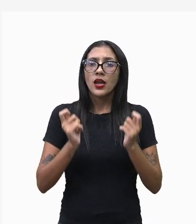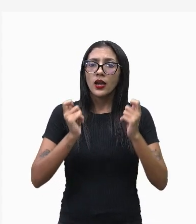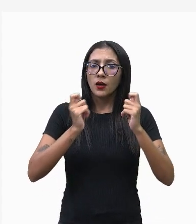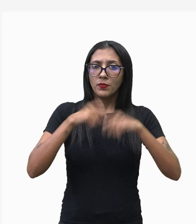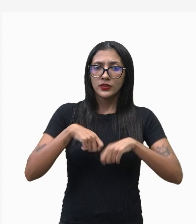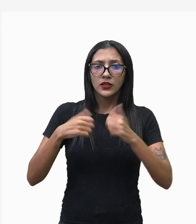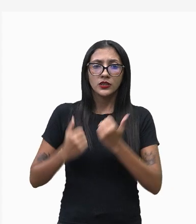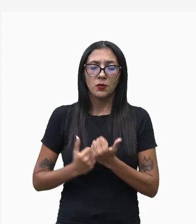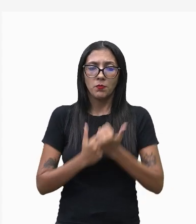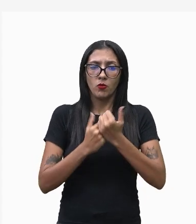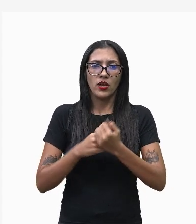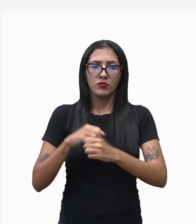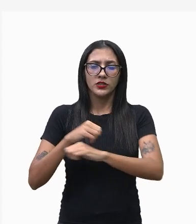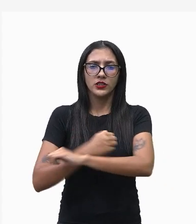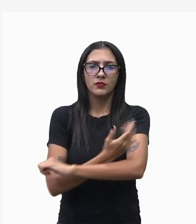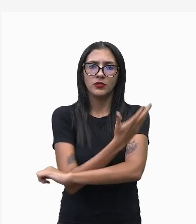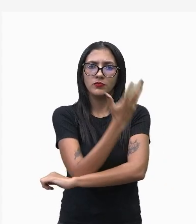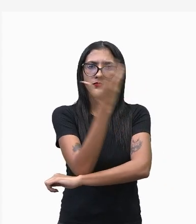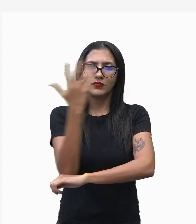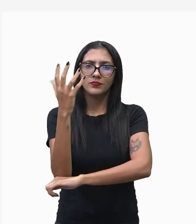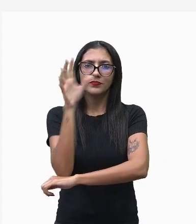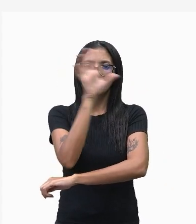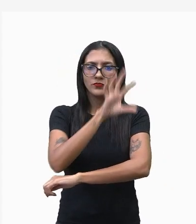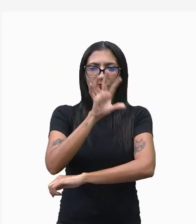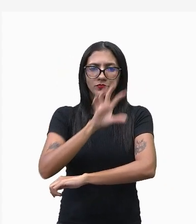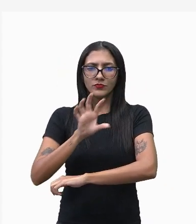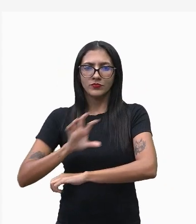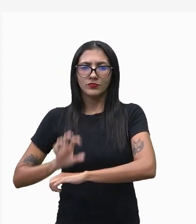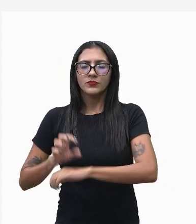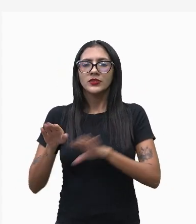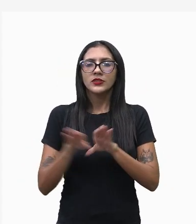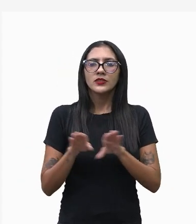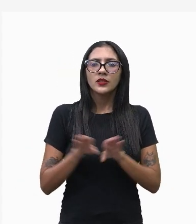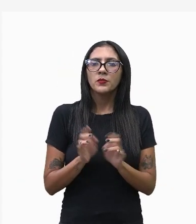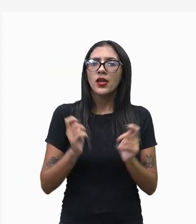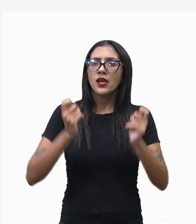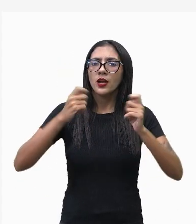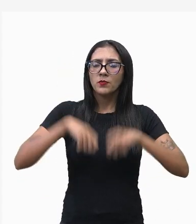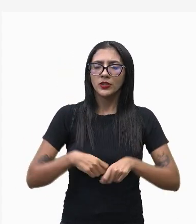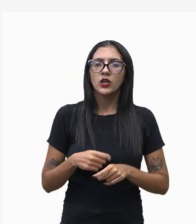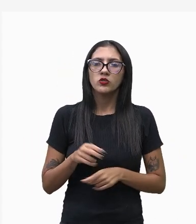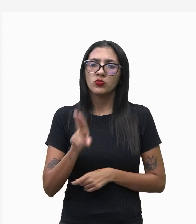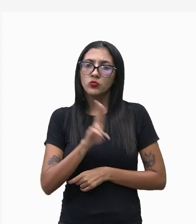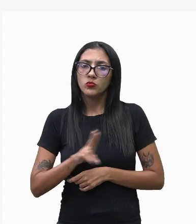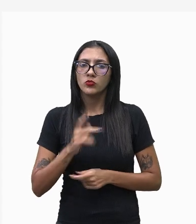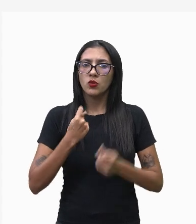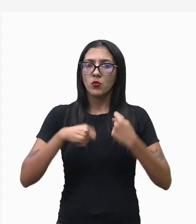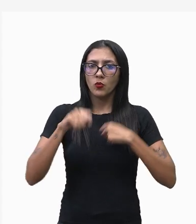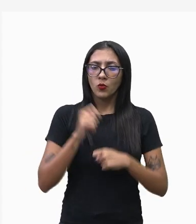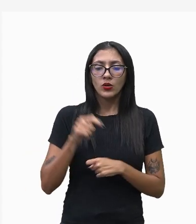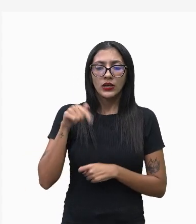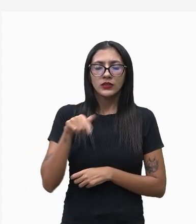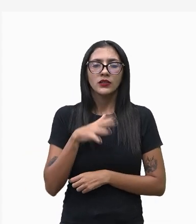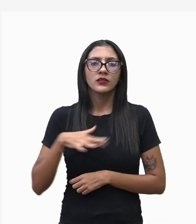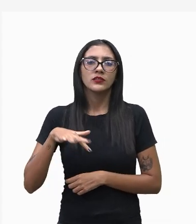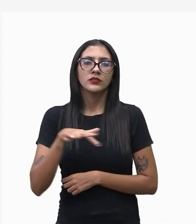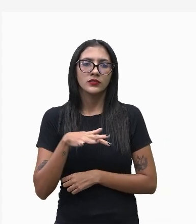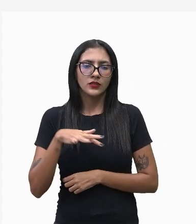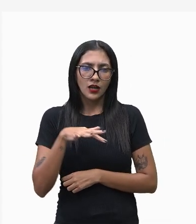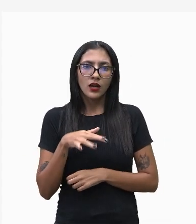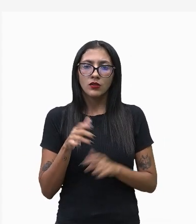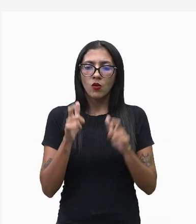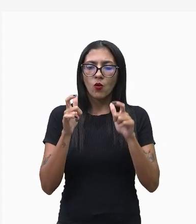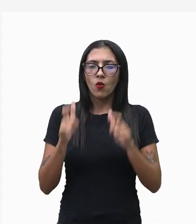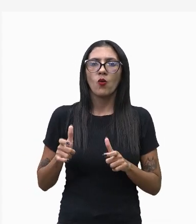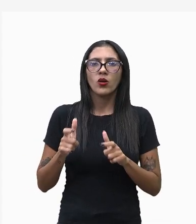dos ecossistemas e as potencialidades econômicas daquela determinada região onde ele